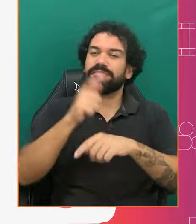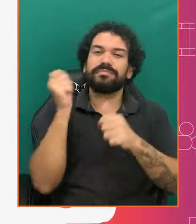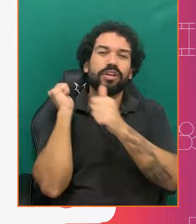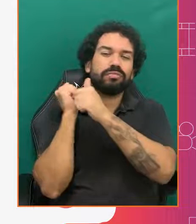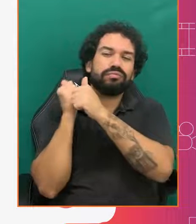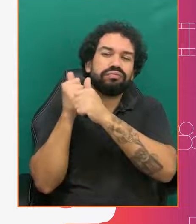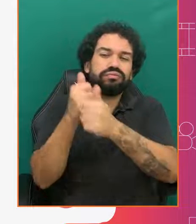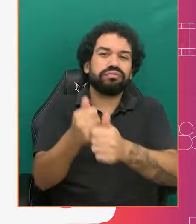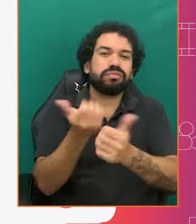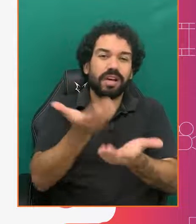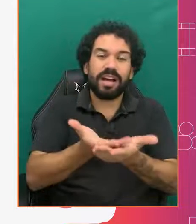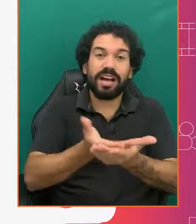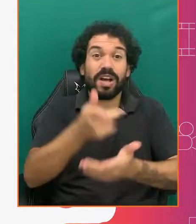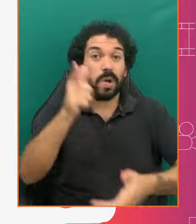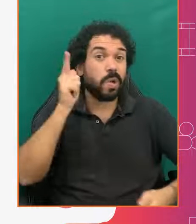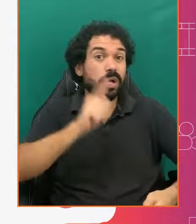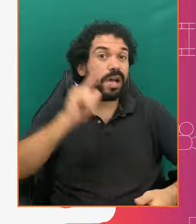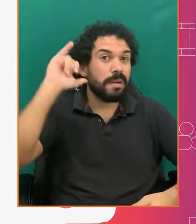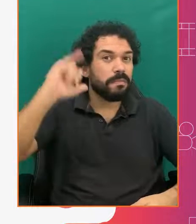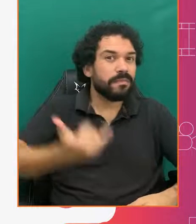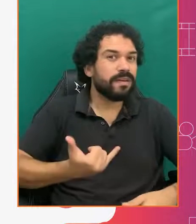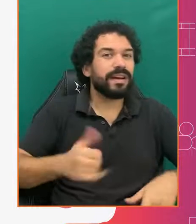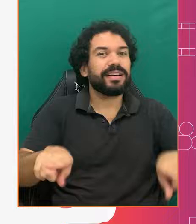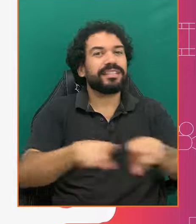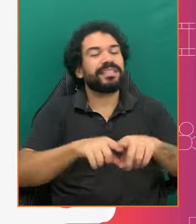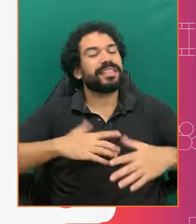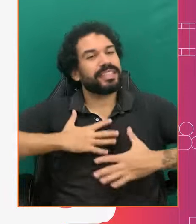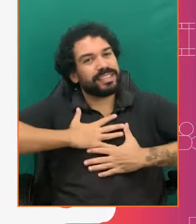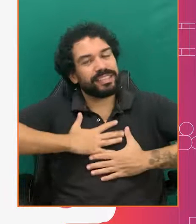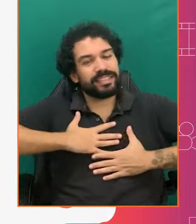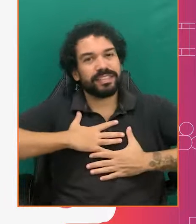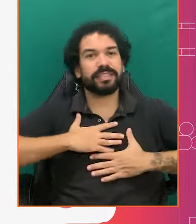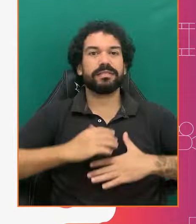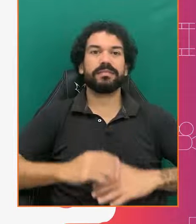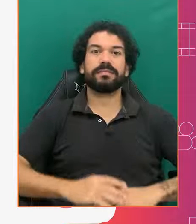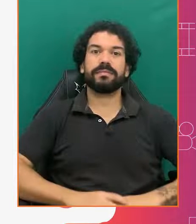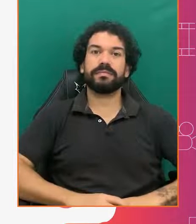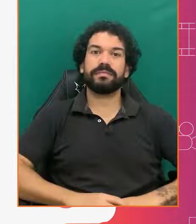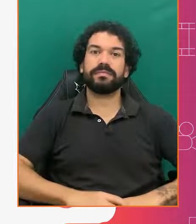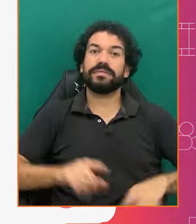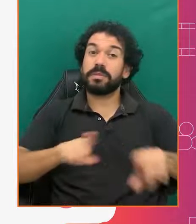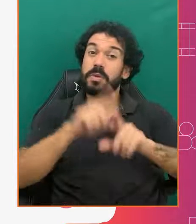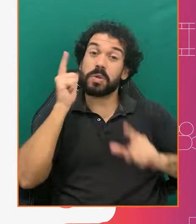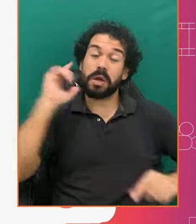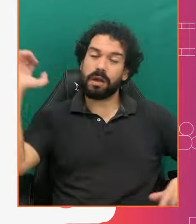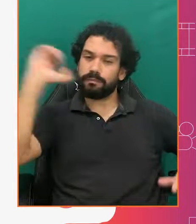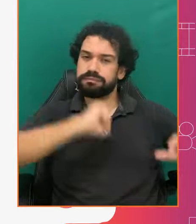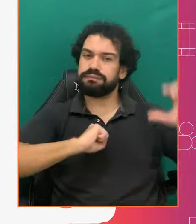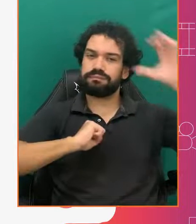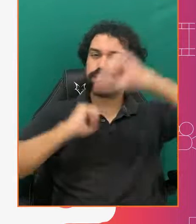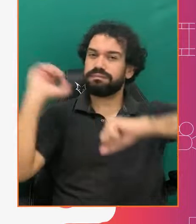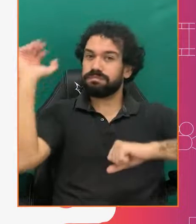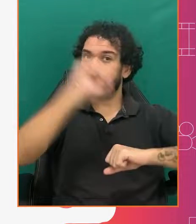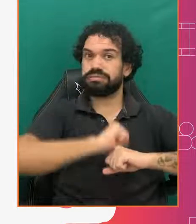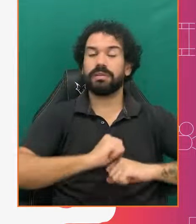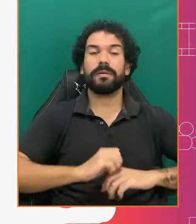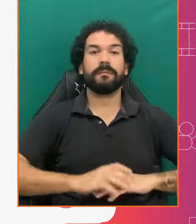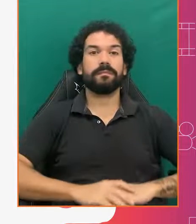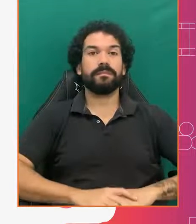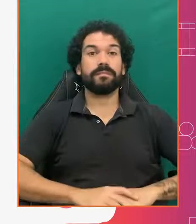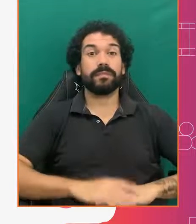passamos juntos tenha sido proveitoso e agradável e cheio de aprendizados